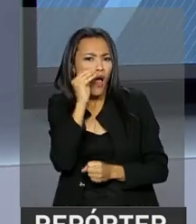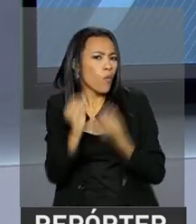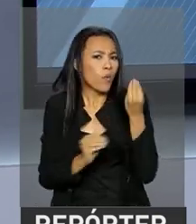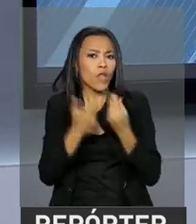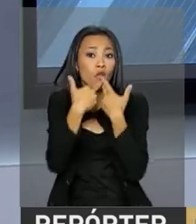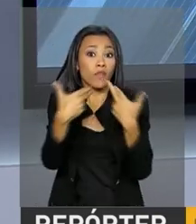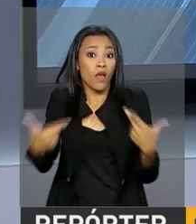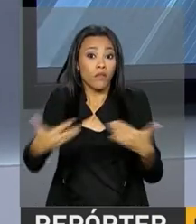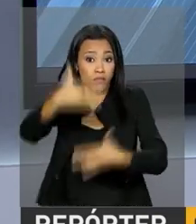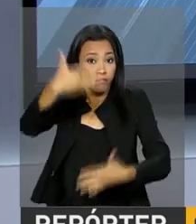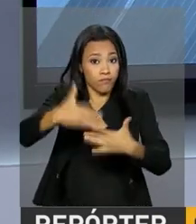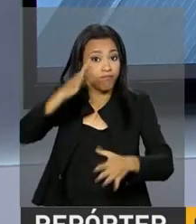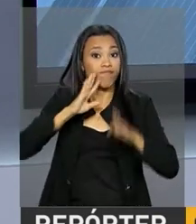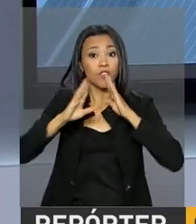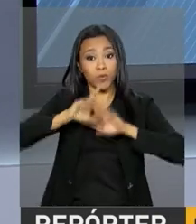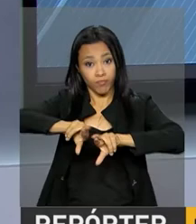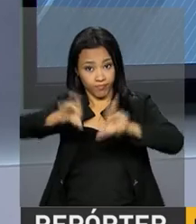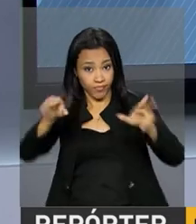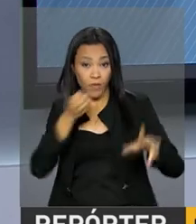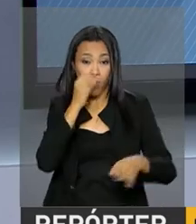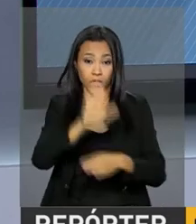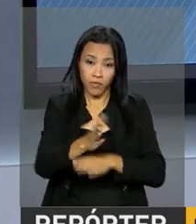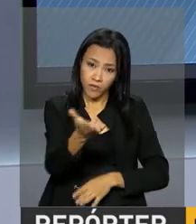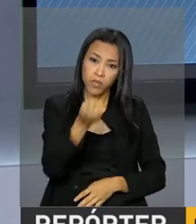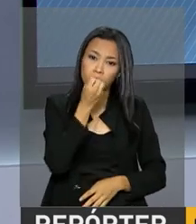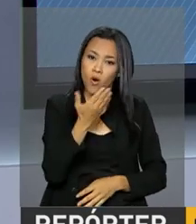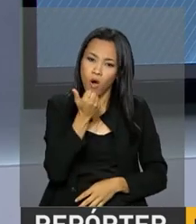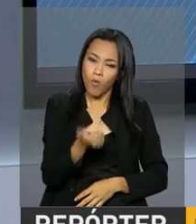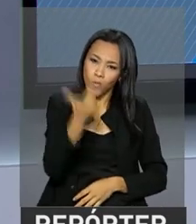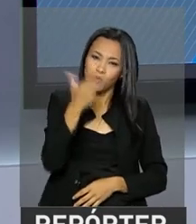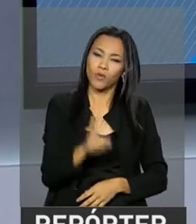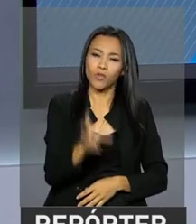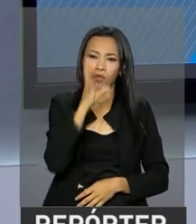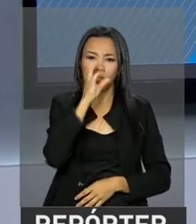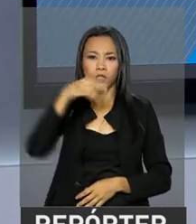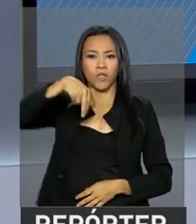as novidades pelas nossas redes sociais. Uma boa tarde para você, um bom almoço.